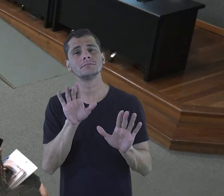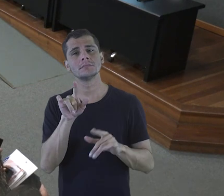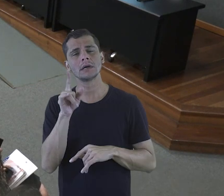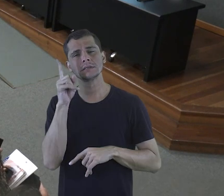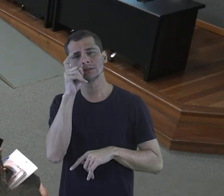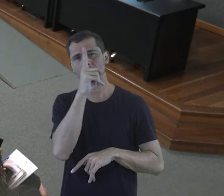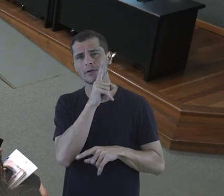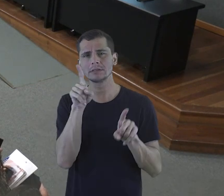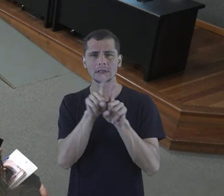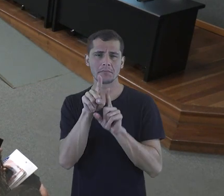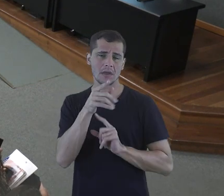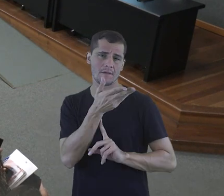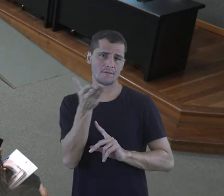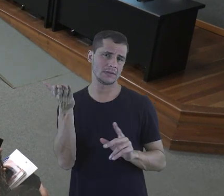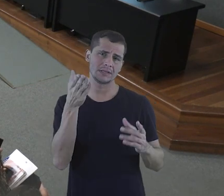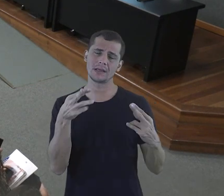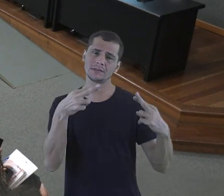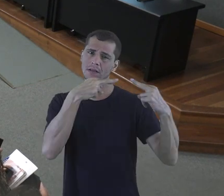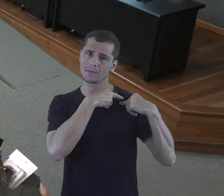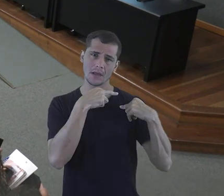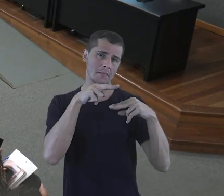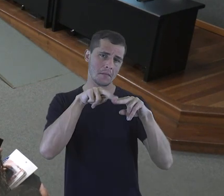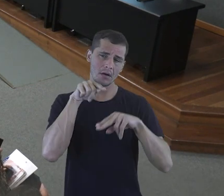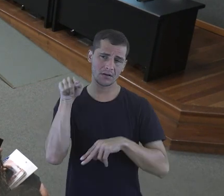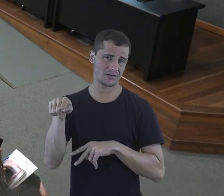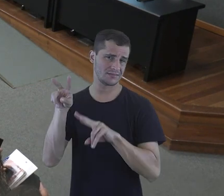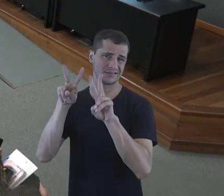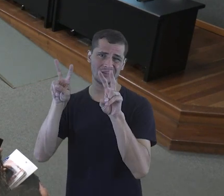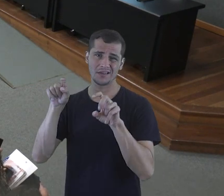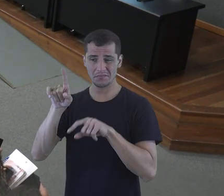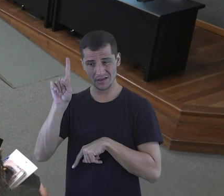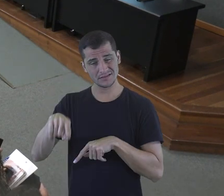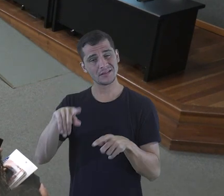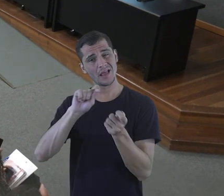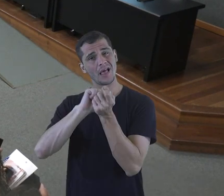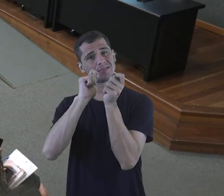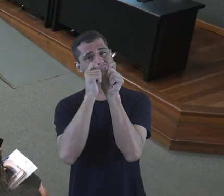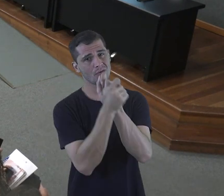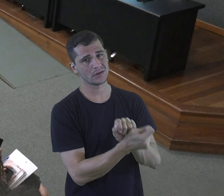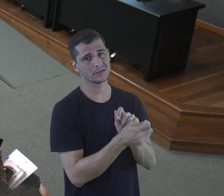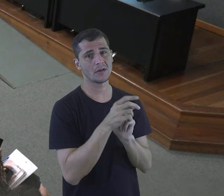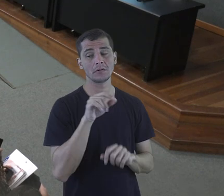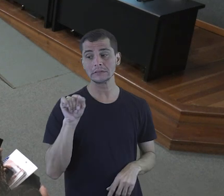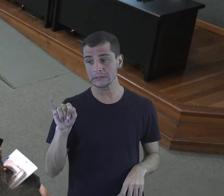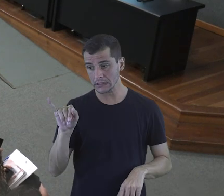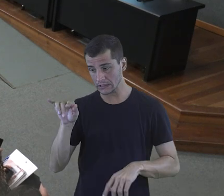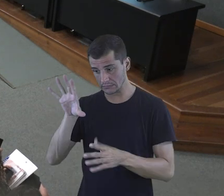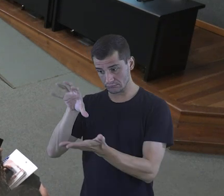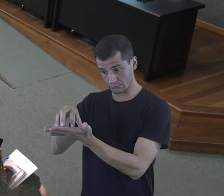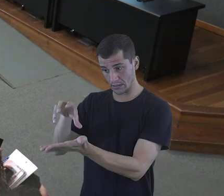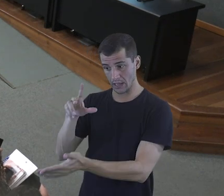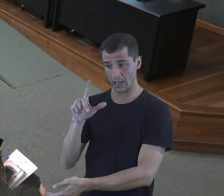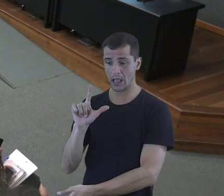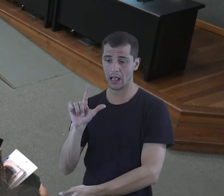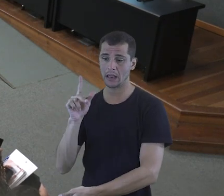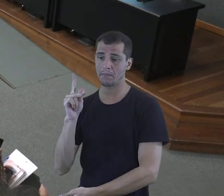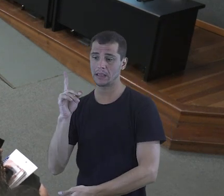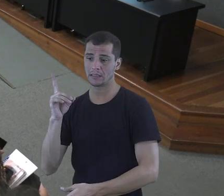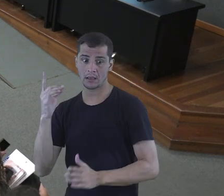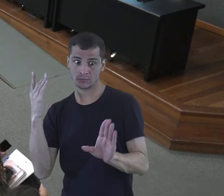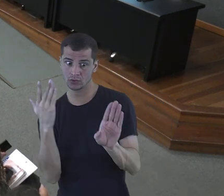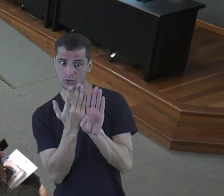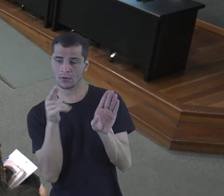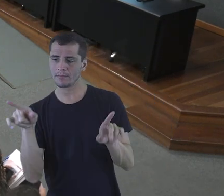sinceramente eu pironte acho difícil você ter alguma responsabilização em razão disso isso aqui é uma adequação que você vai ter que fazer se a NPD achar alguma coisa é só